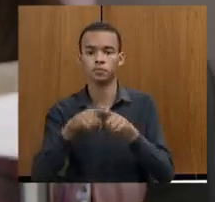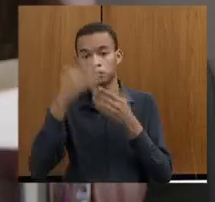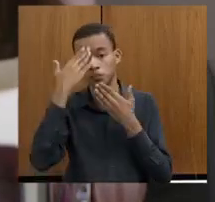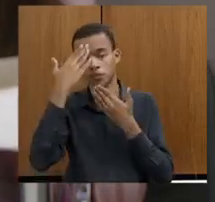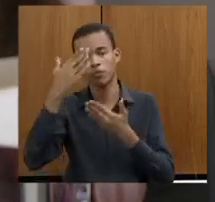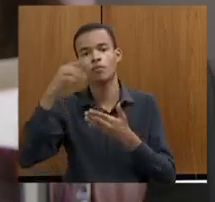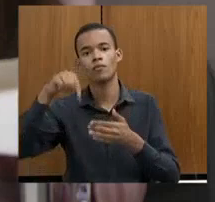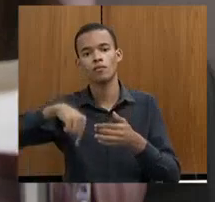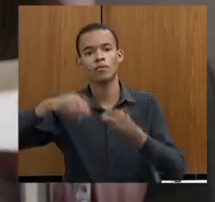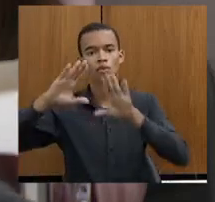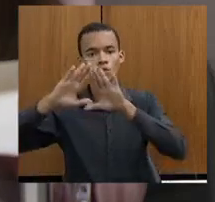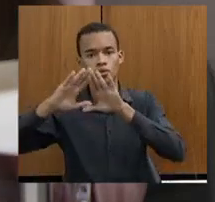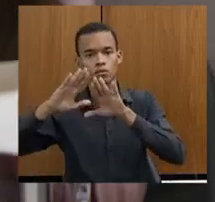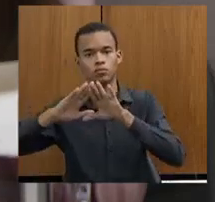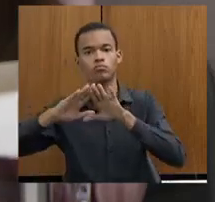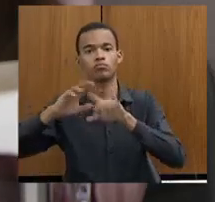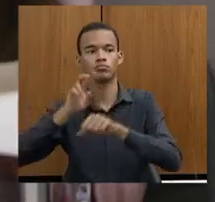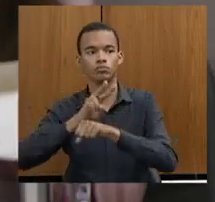fiscaliza